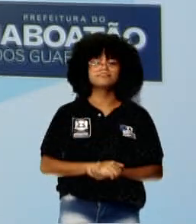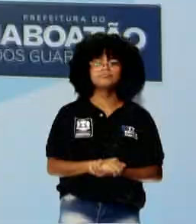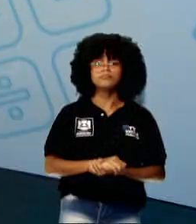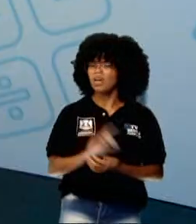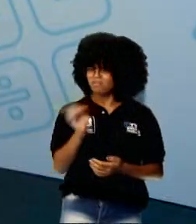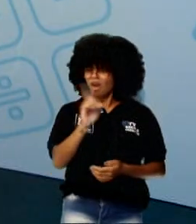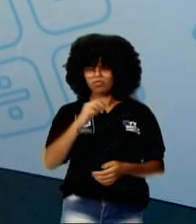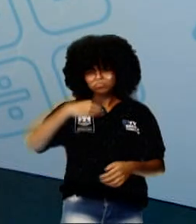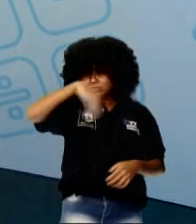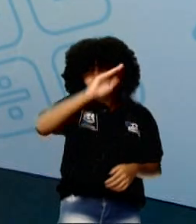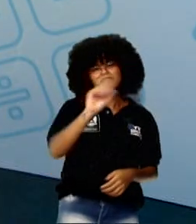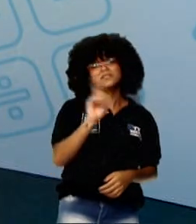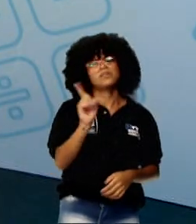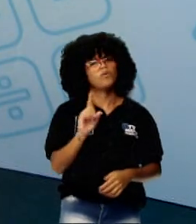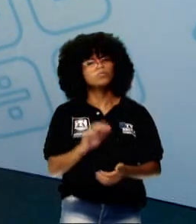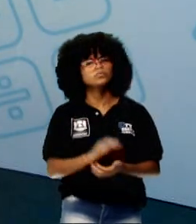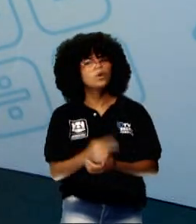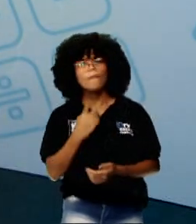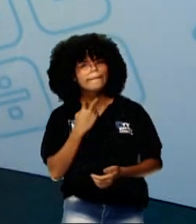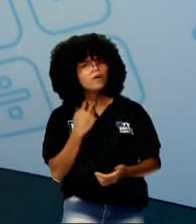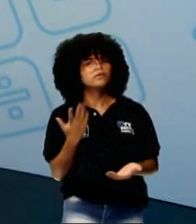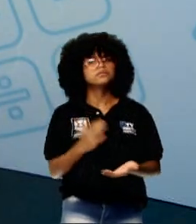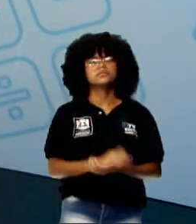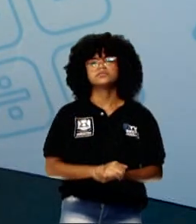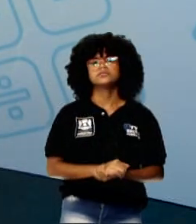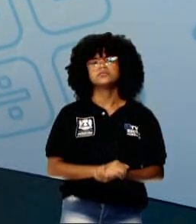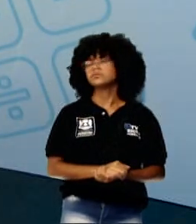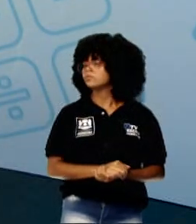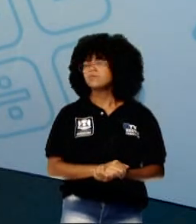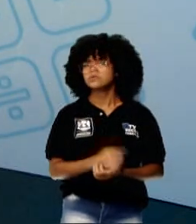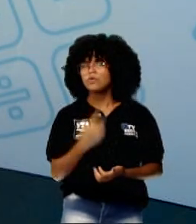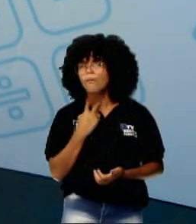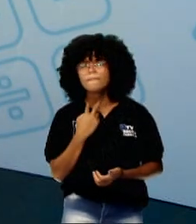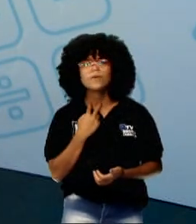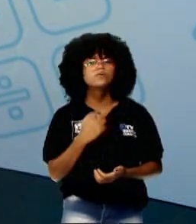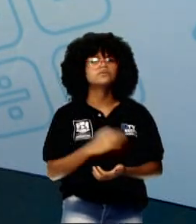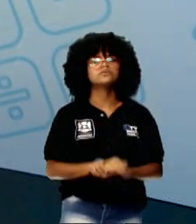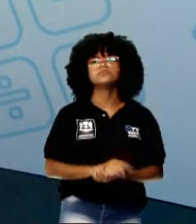não vai levar. O outro dizia, não é possível. Não, não, deixe, de jeito